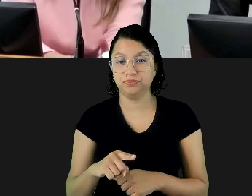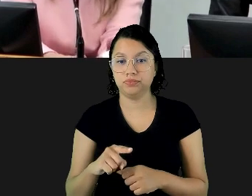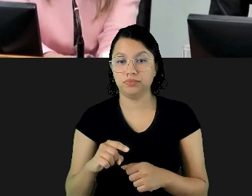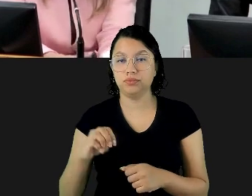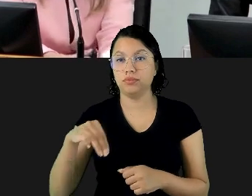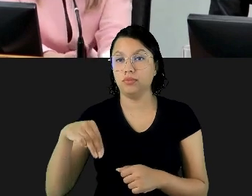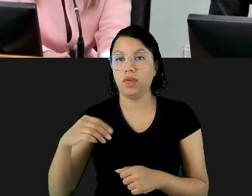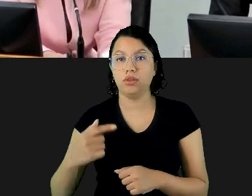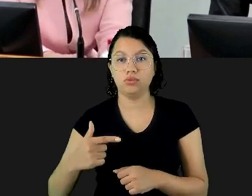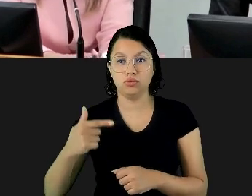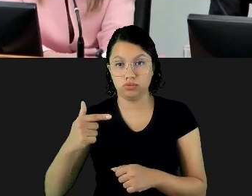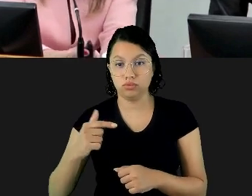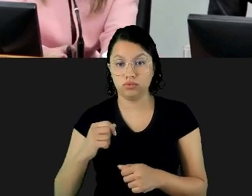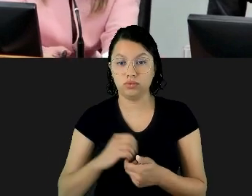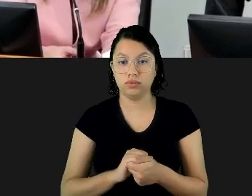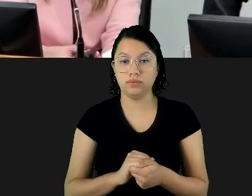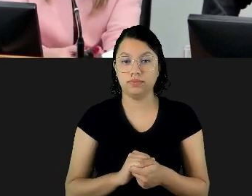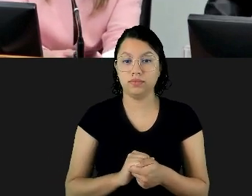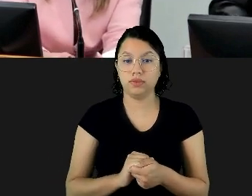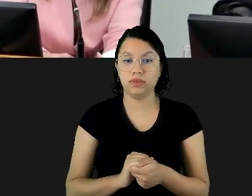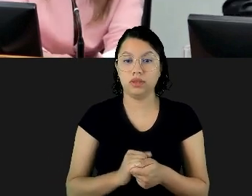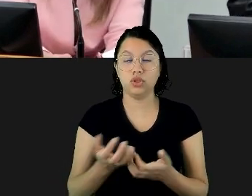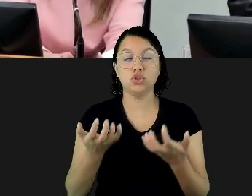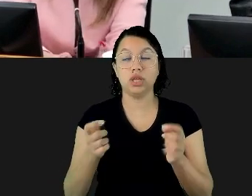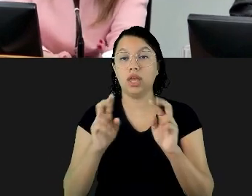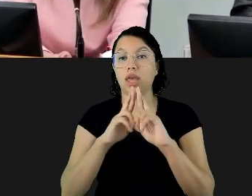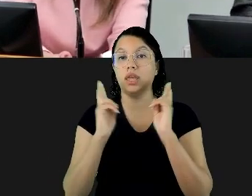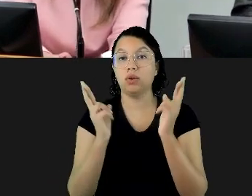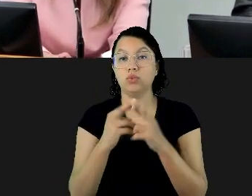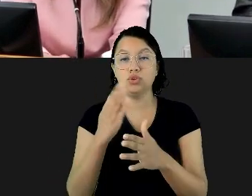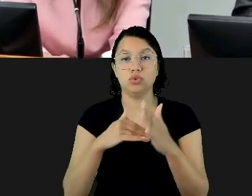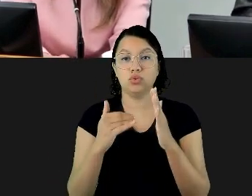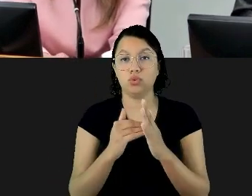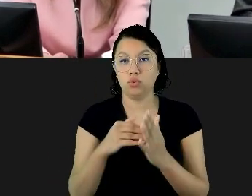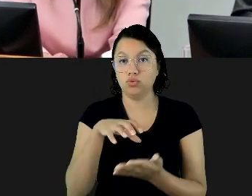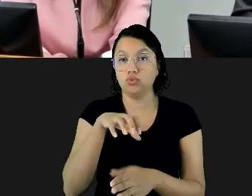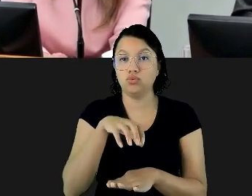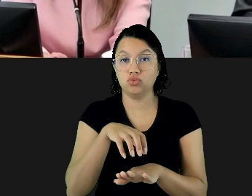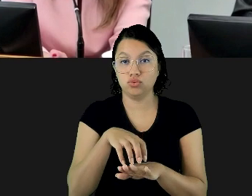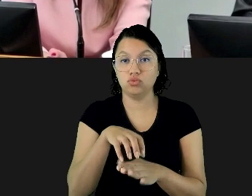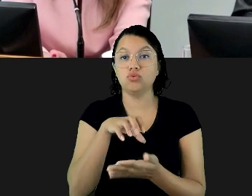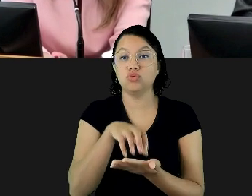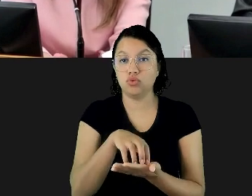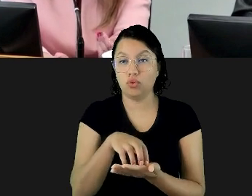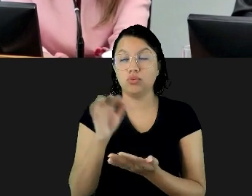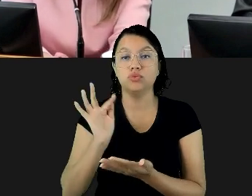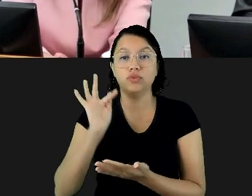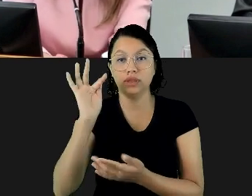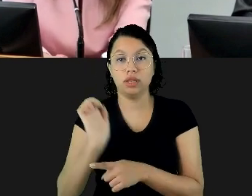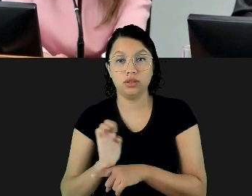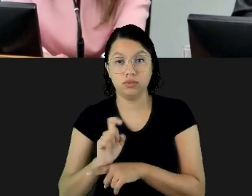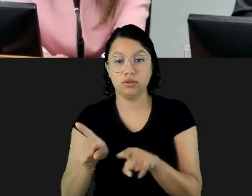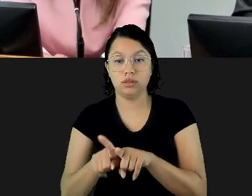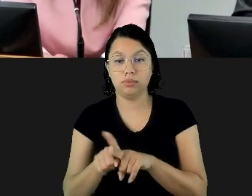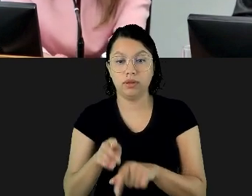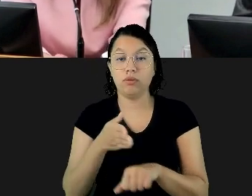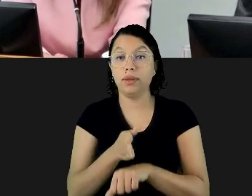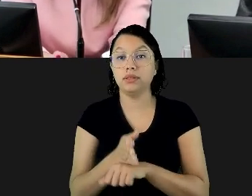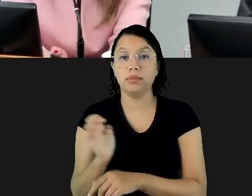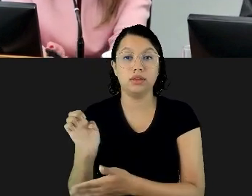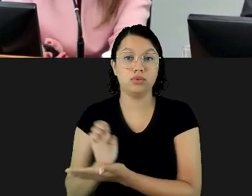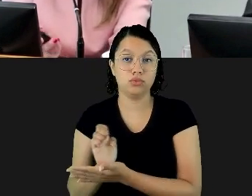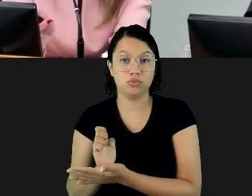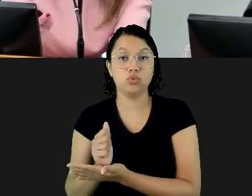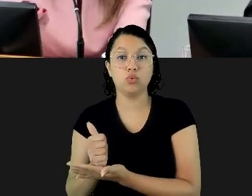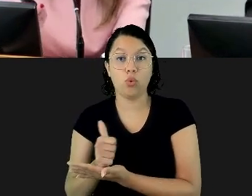os órgãos federais e estaduais que vão participar aí desse controle aduaneiro e o Porto Seco, numa